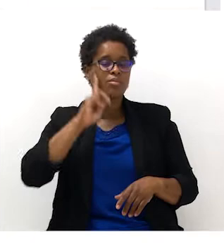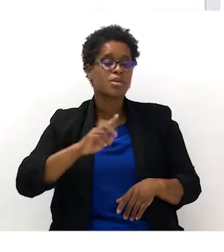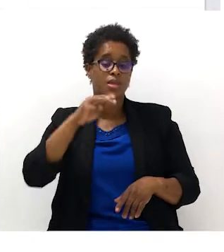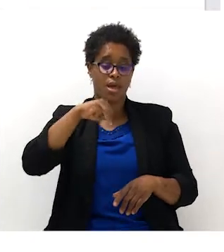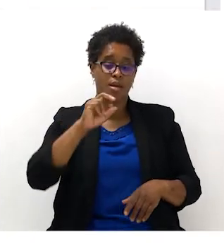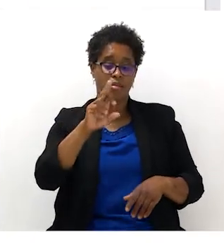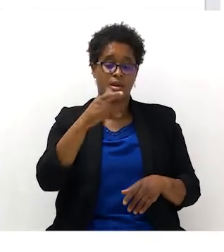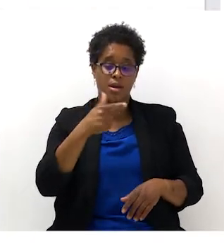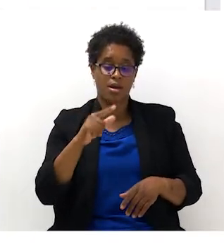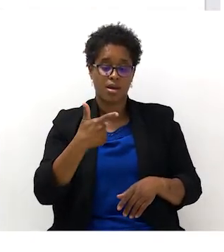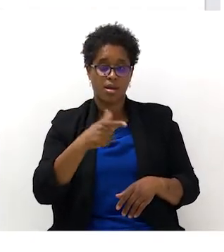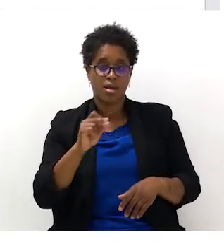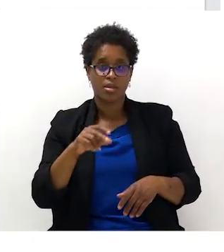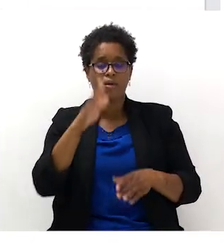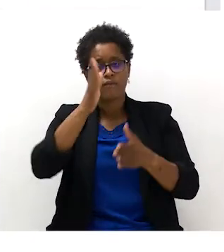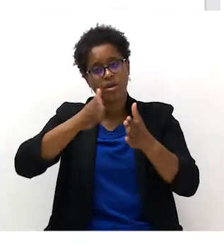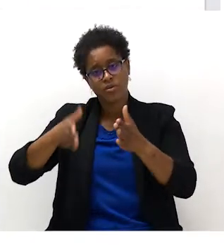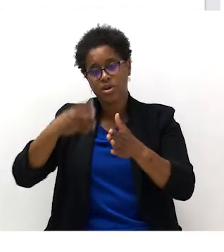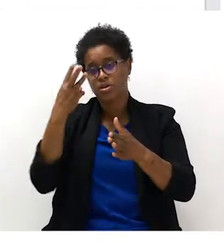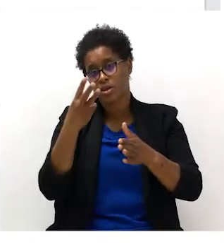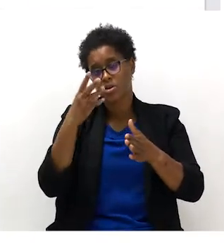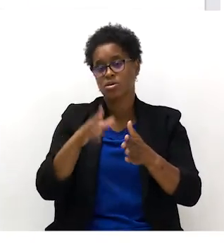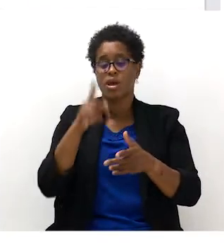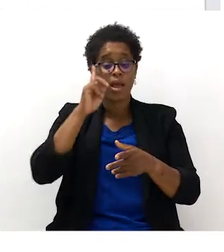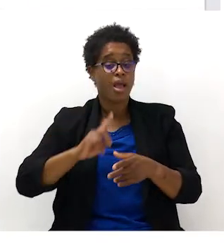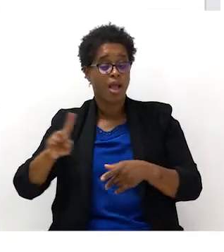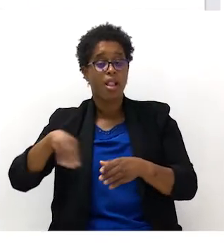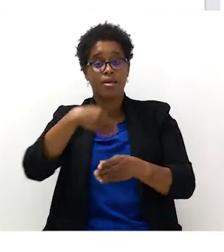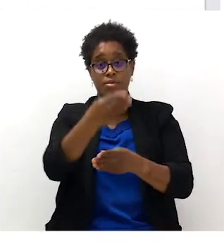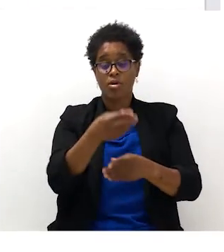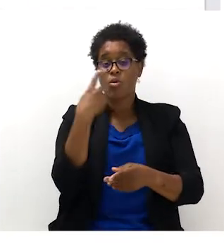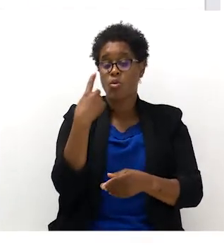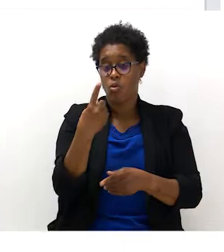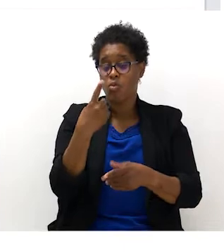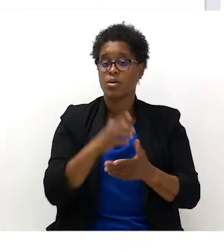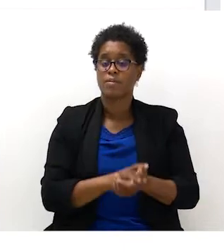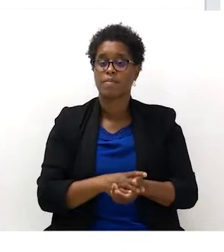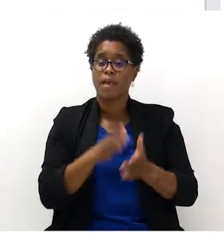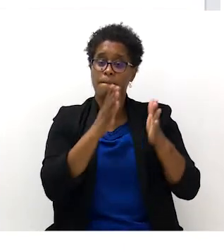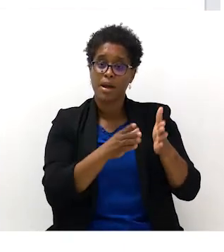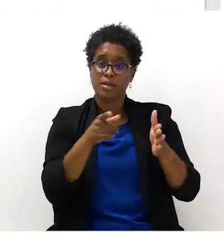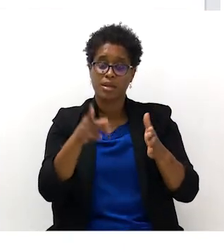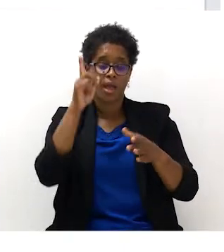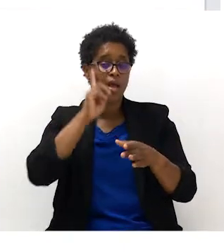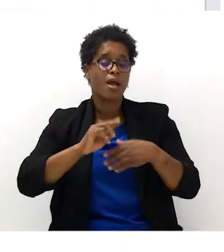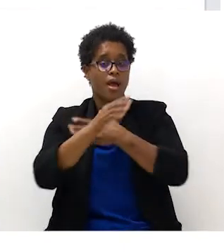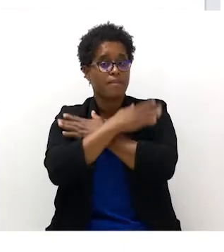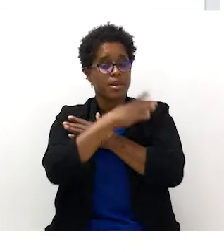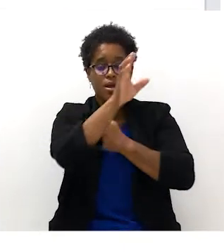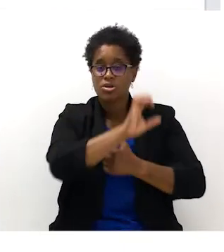iguais. Ela deu uma dessas partes à sua amiga